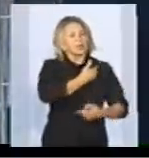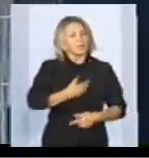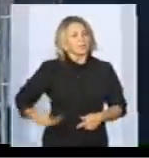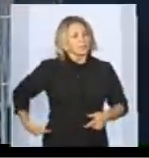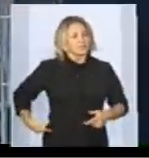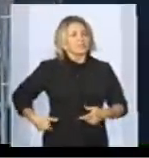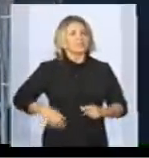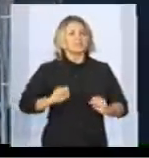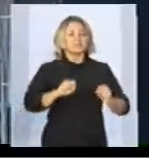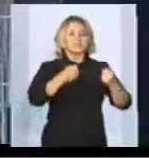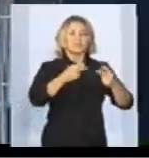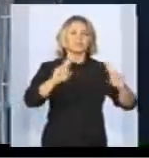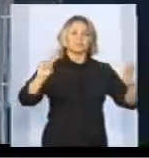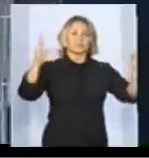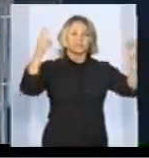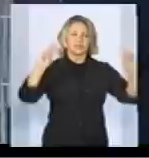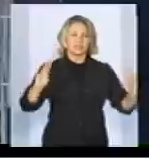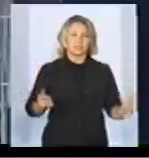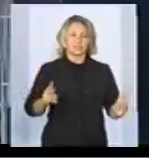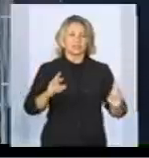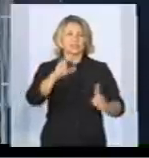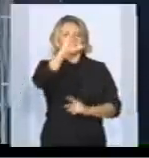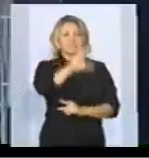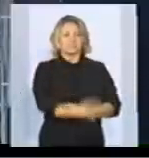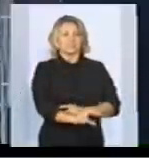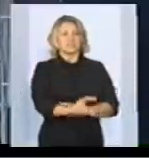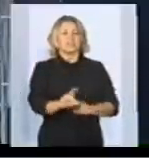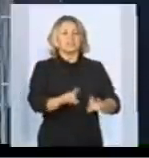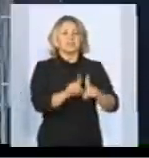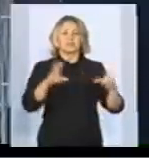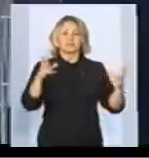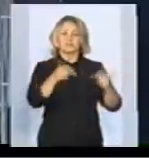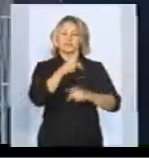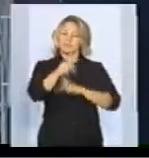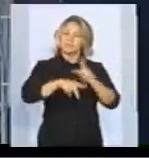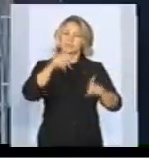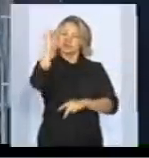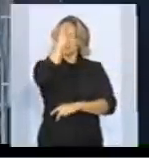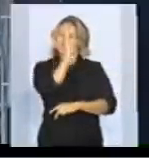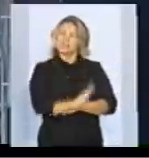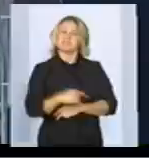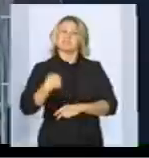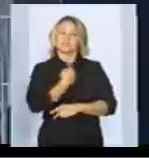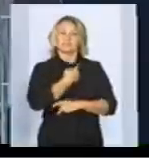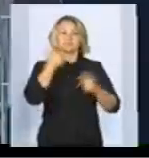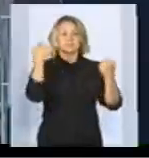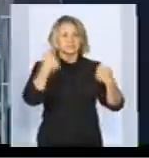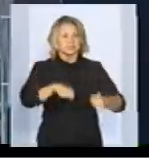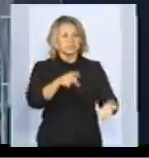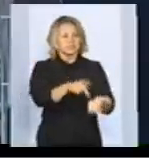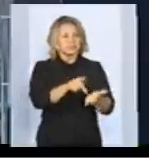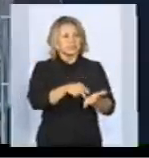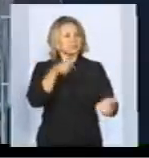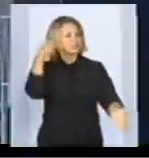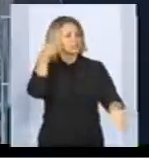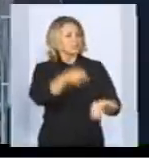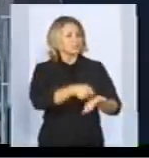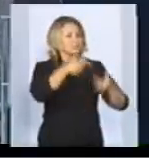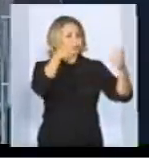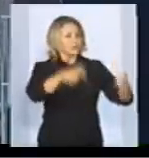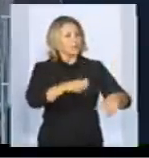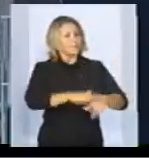Cidadania e que protejam o patrimônio cultural intangível do povo brasileiro nós vamos efetivamente garantir um ambiente mais